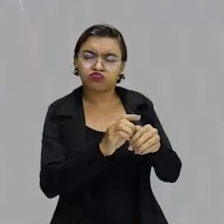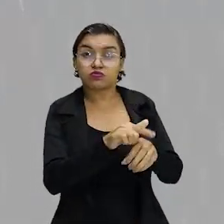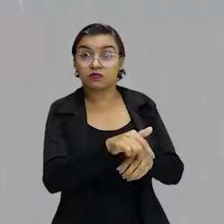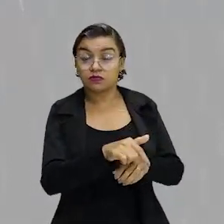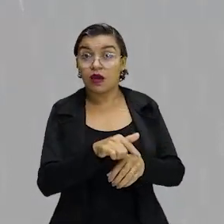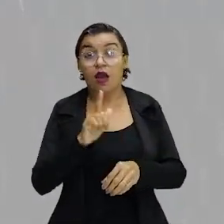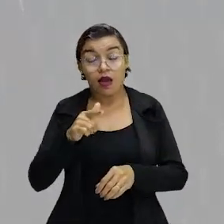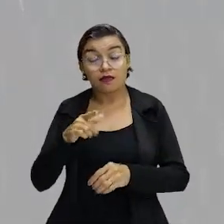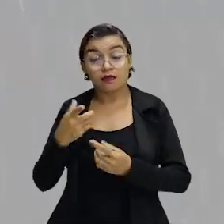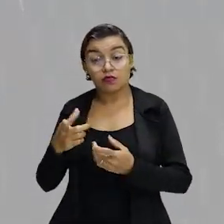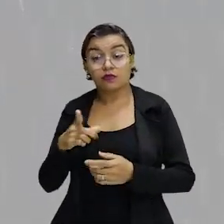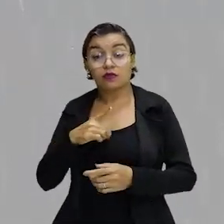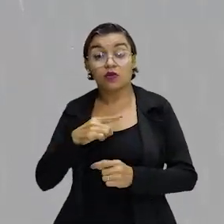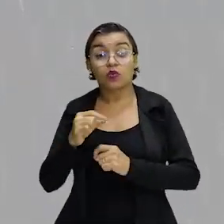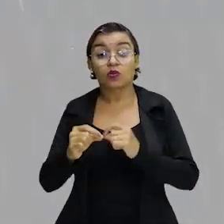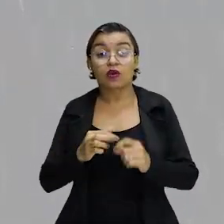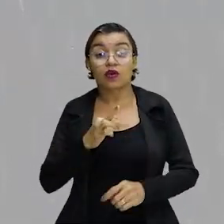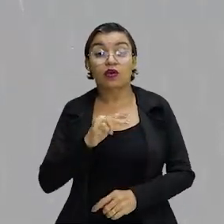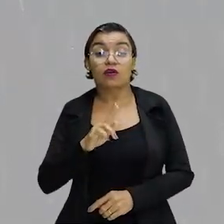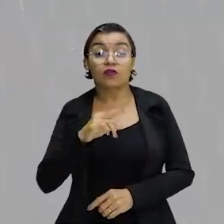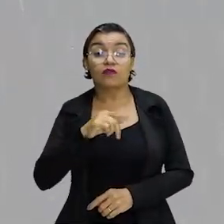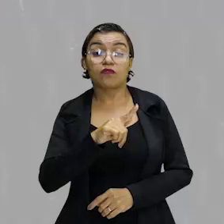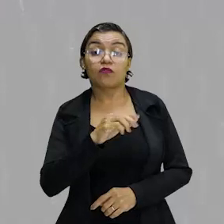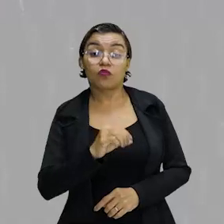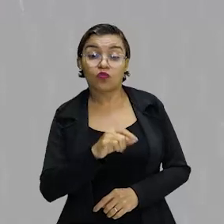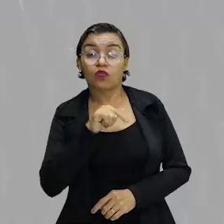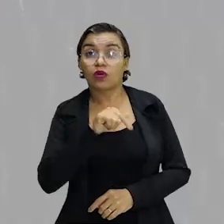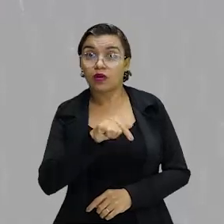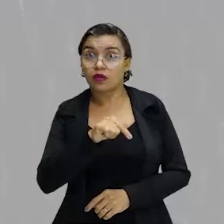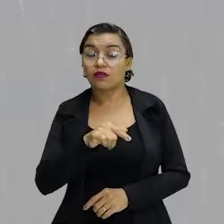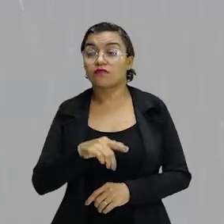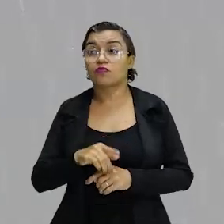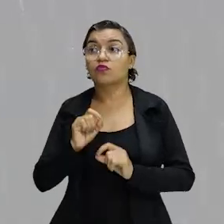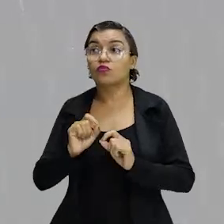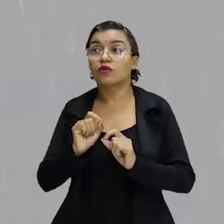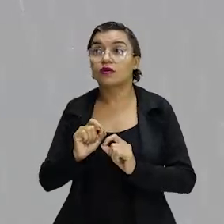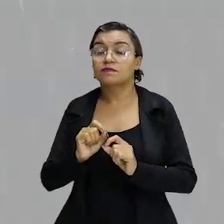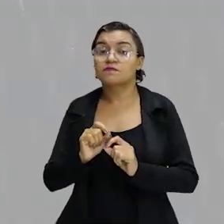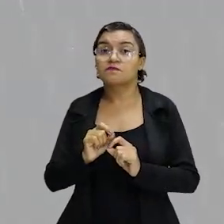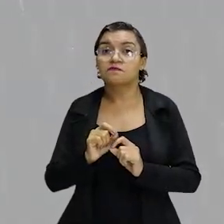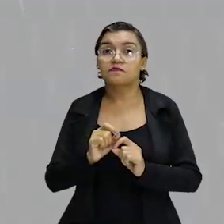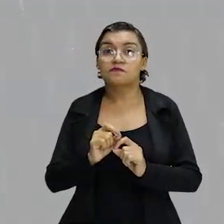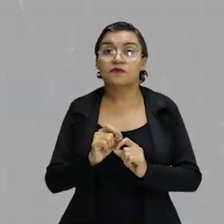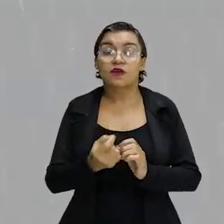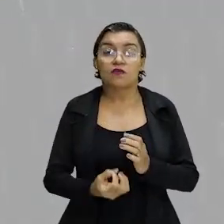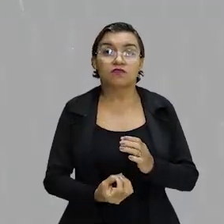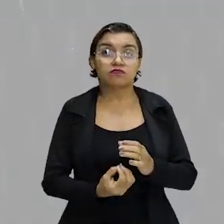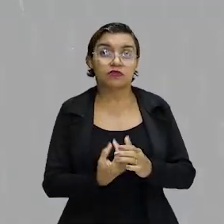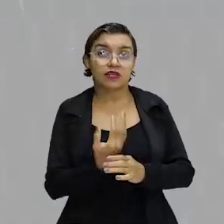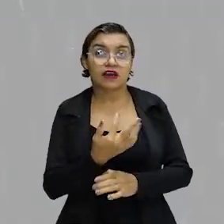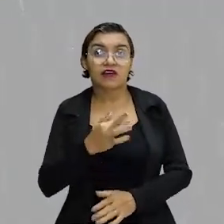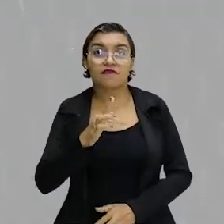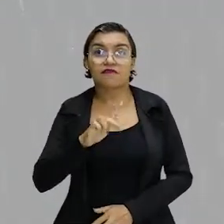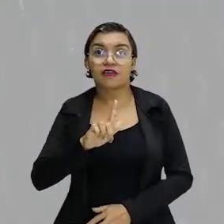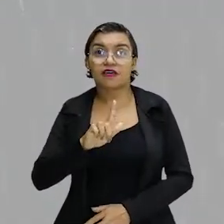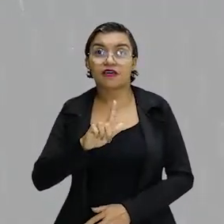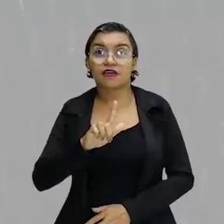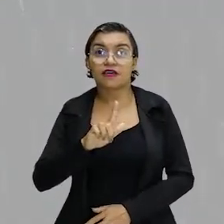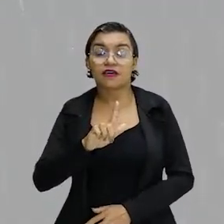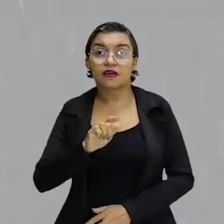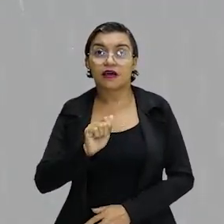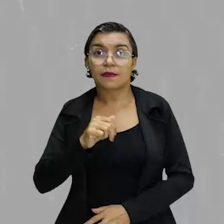ali, né, que ele vai, olha só, o fungo ele é na verdade formado por filamentos de várias